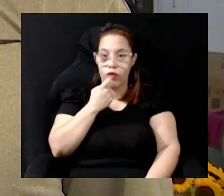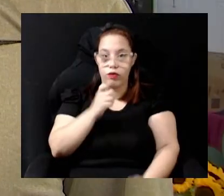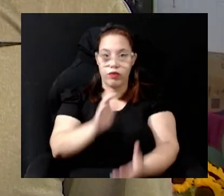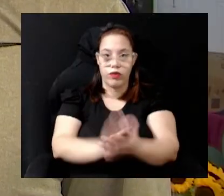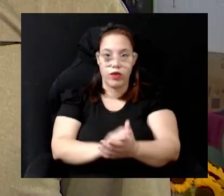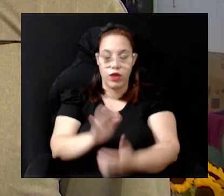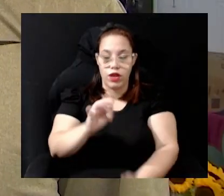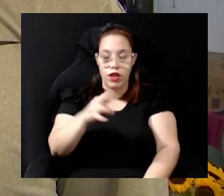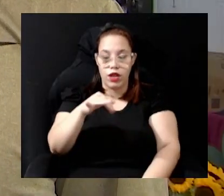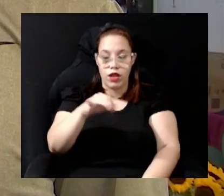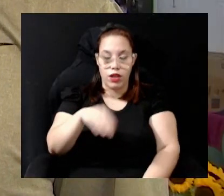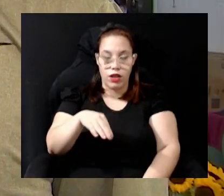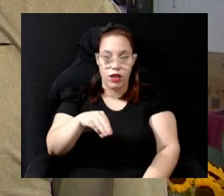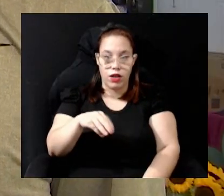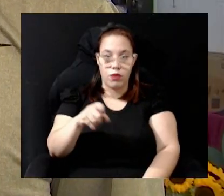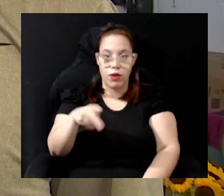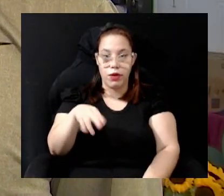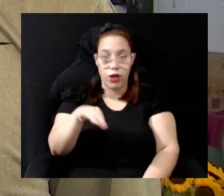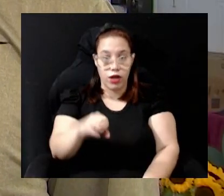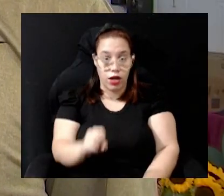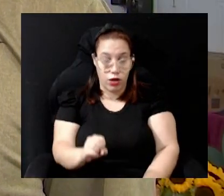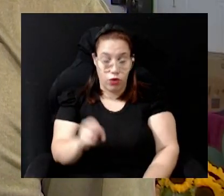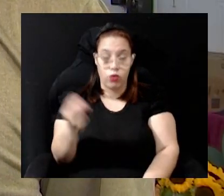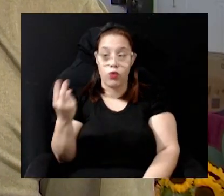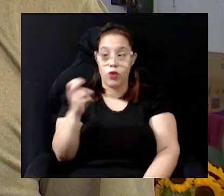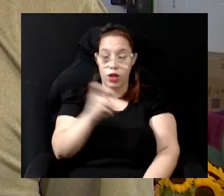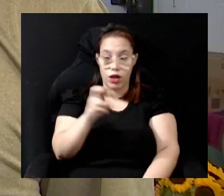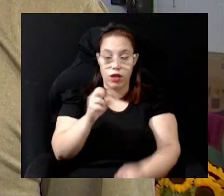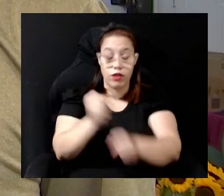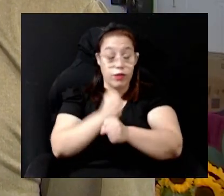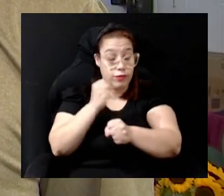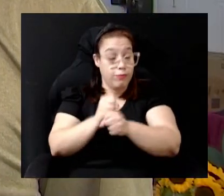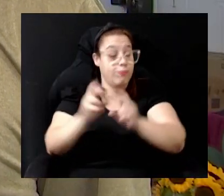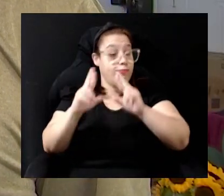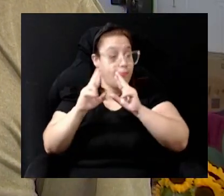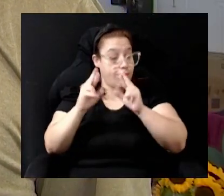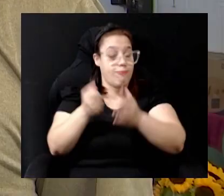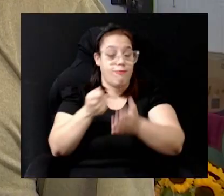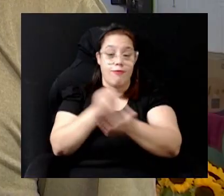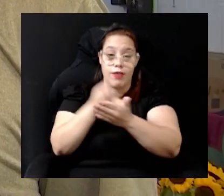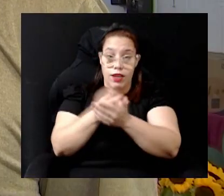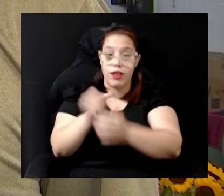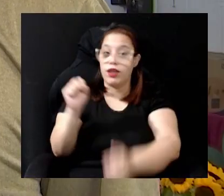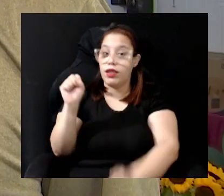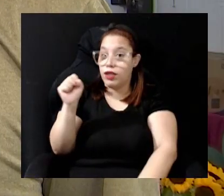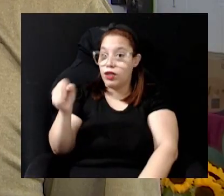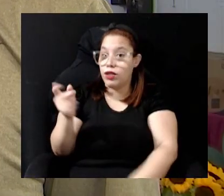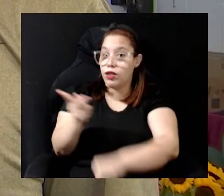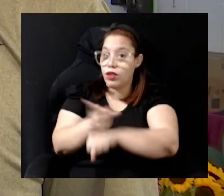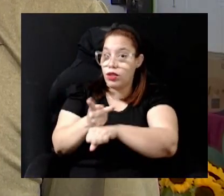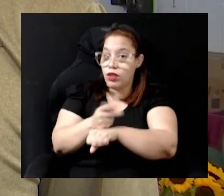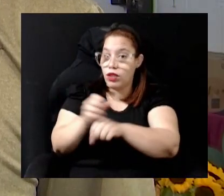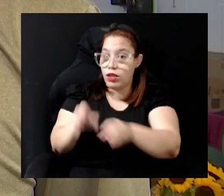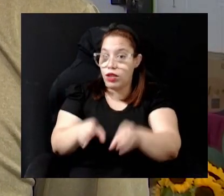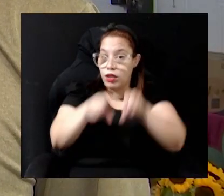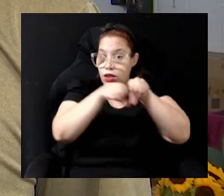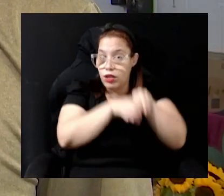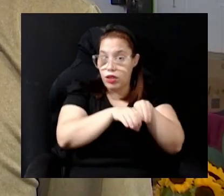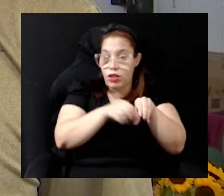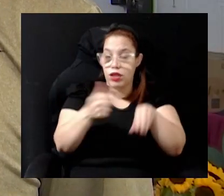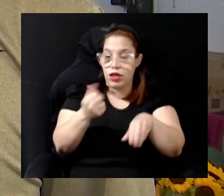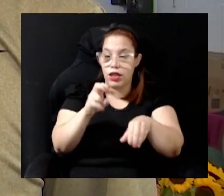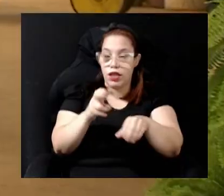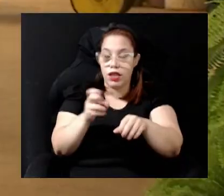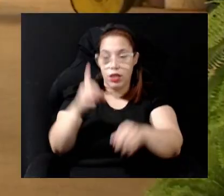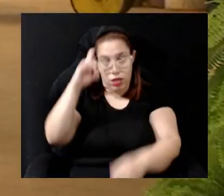é permissionário há 5 anos e está bem otimista com as vendas. Sim, o pessoal já começa até a fazer a retirada desses produtos até uns 15 dias antes